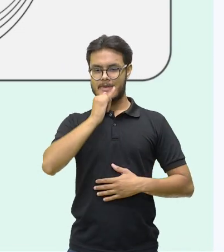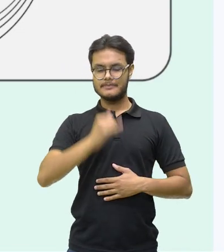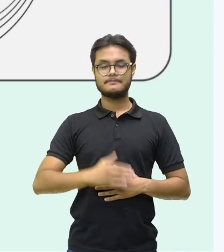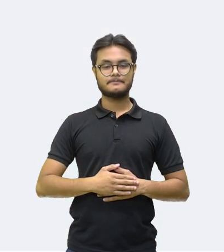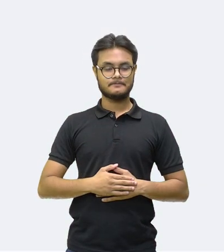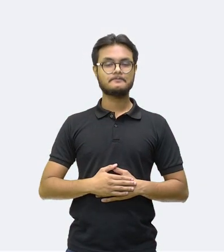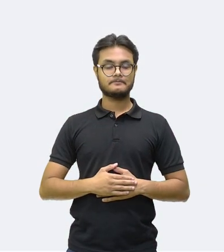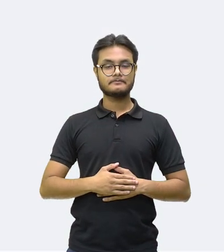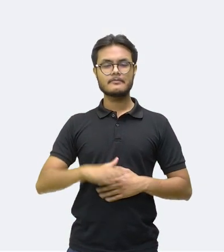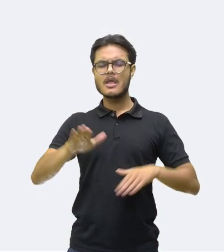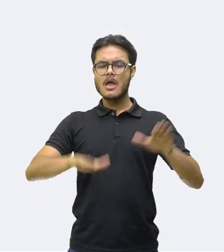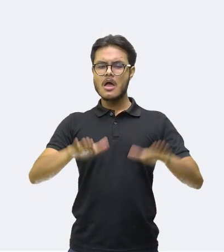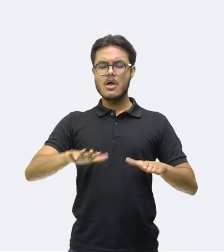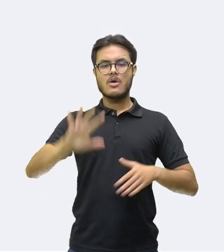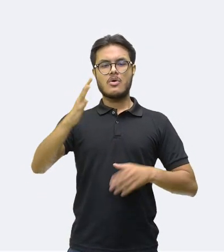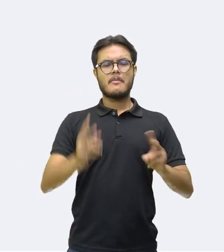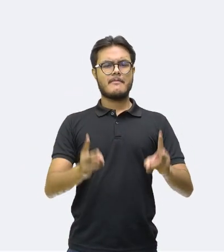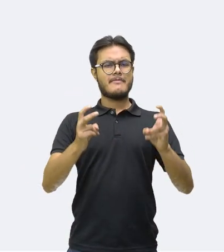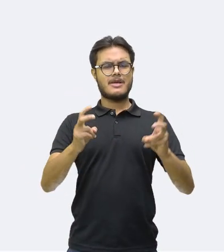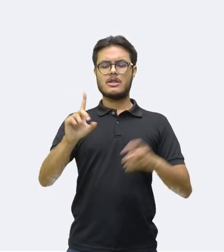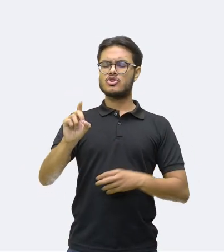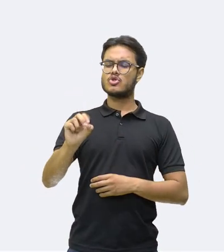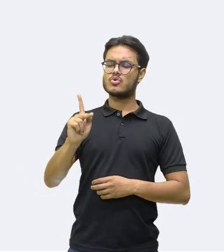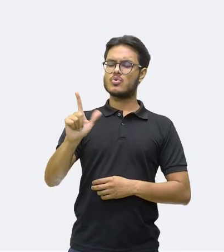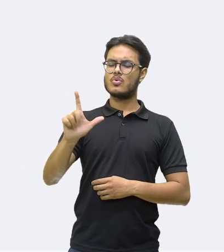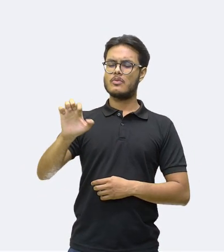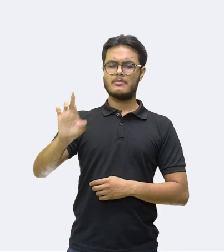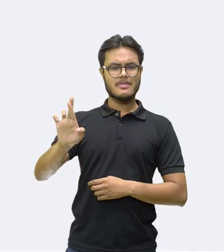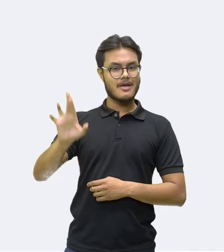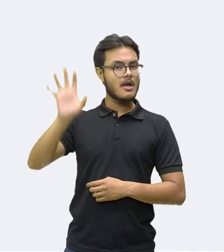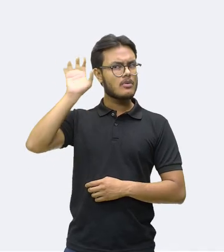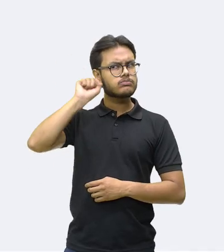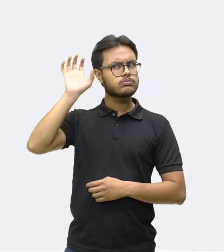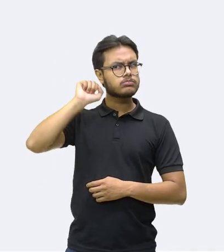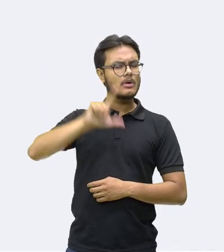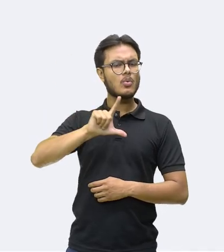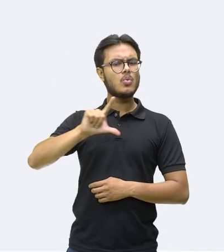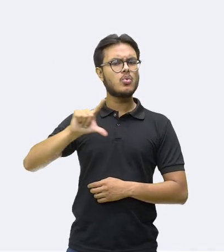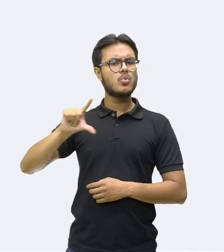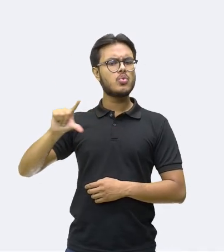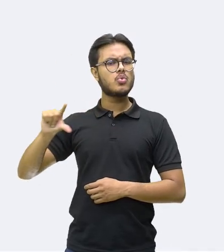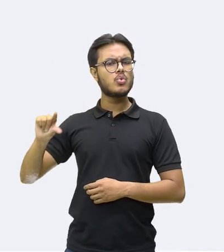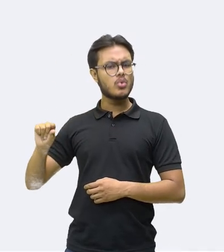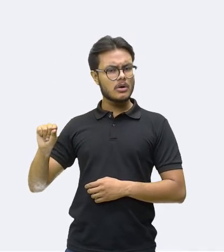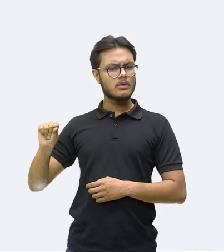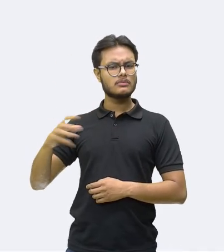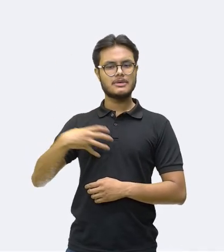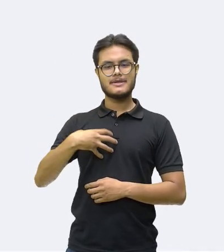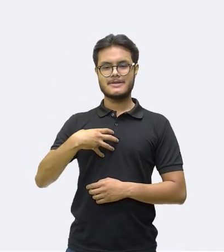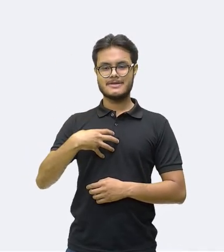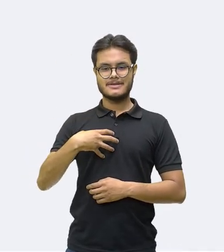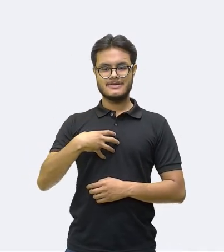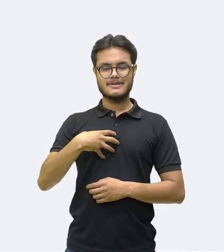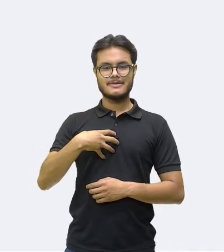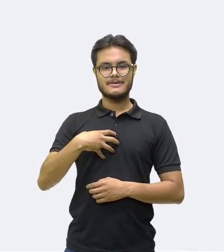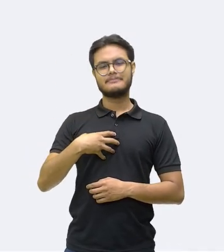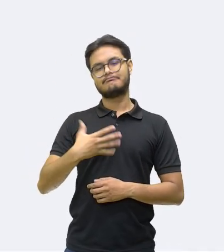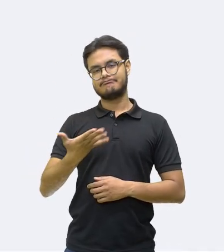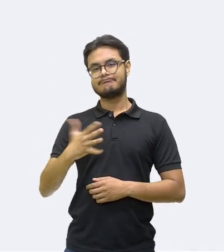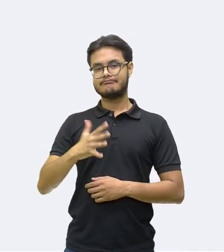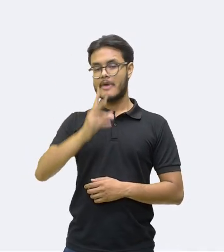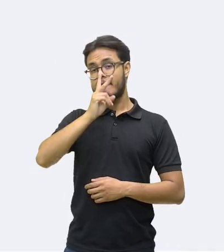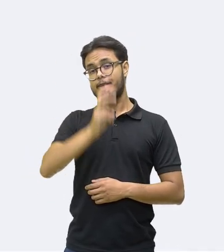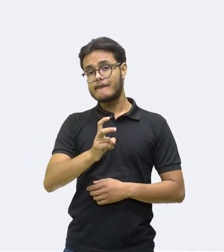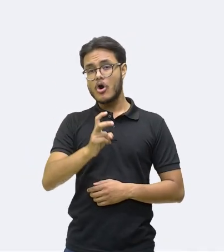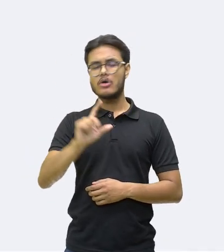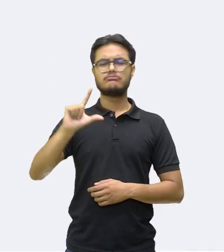Existem situações em que você consegue perceber um som mais alto ou mais baixo que o normal. Para isso, você está percebendo sons com frequências